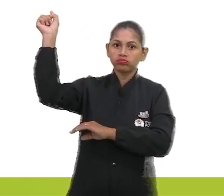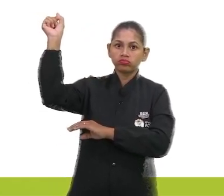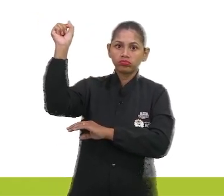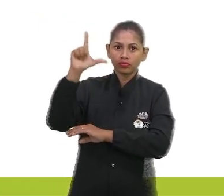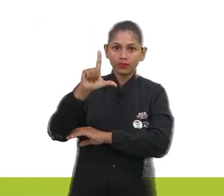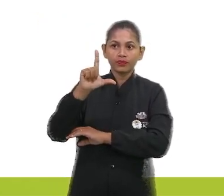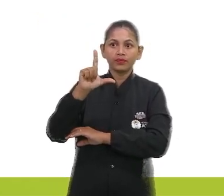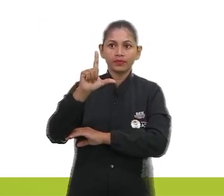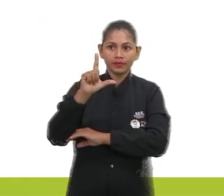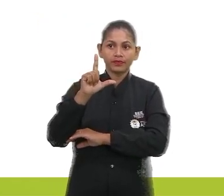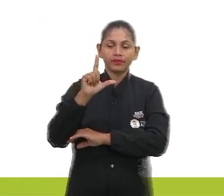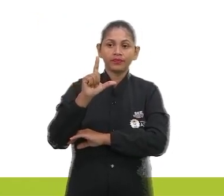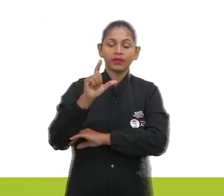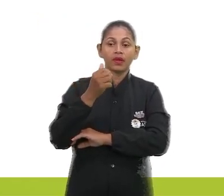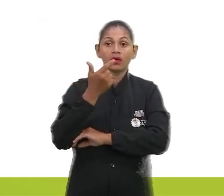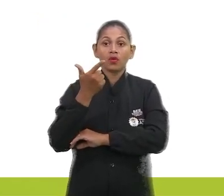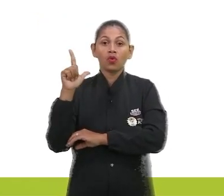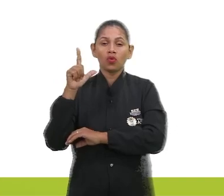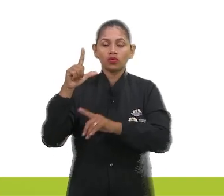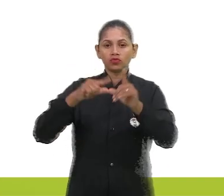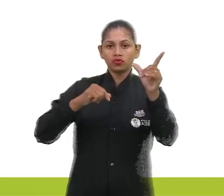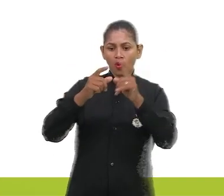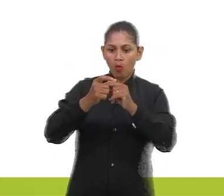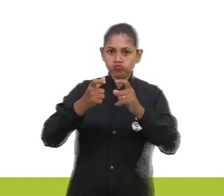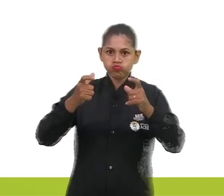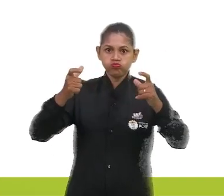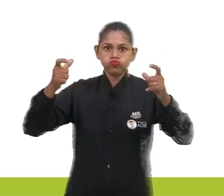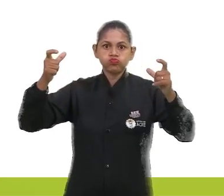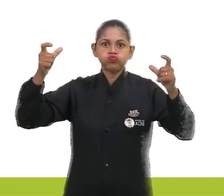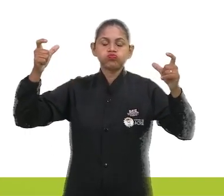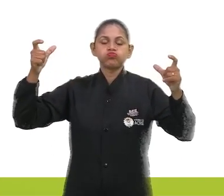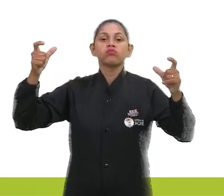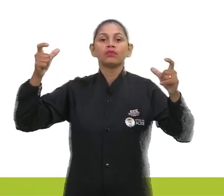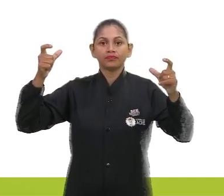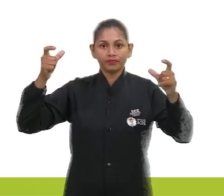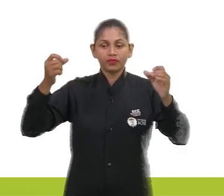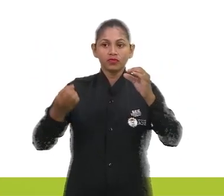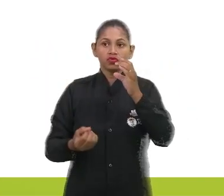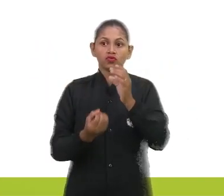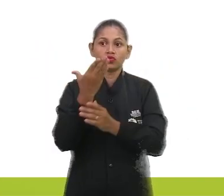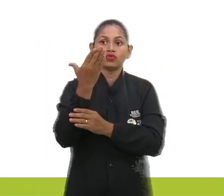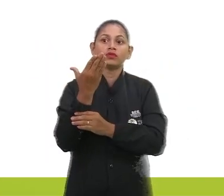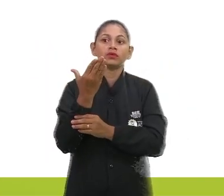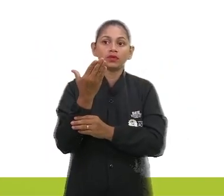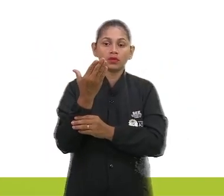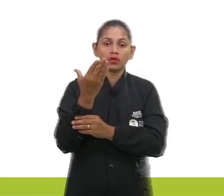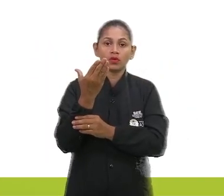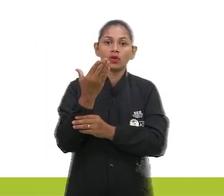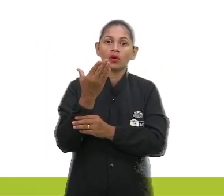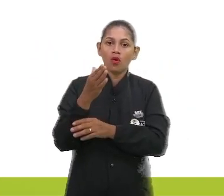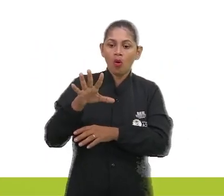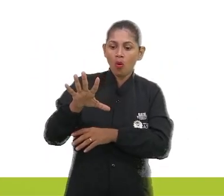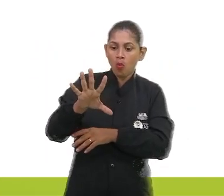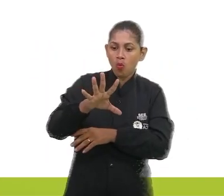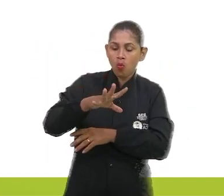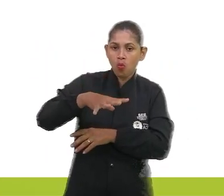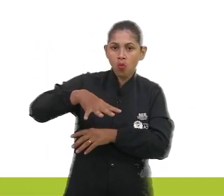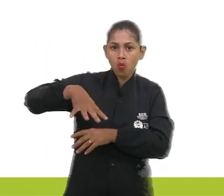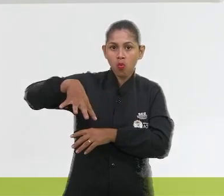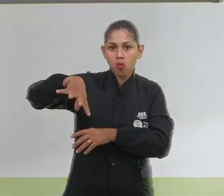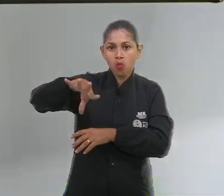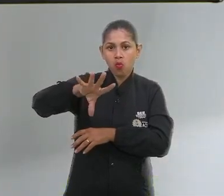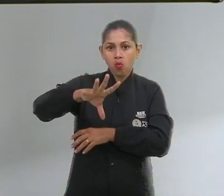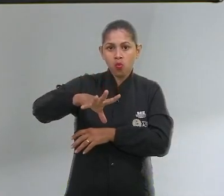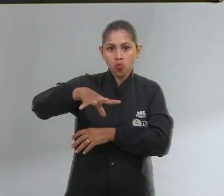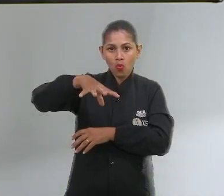as estrelas maiores, ou muito maiores que o tamanho do Sol, vão dar origem aos buracos negros. Nós vamos